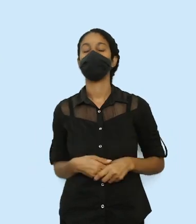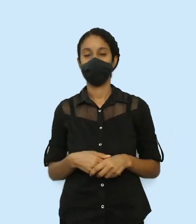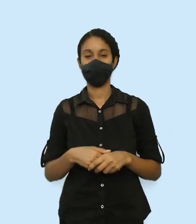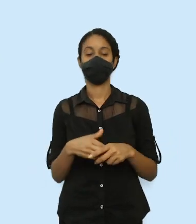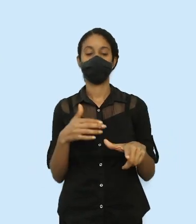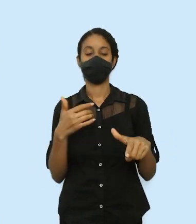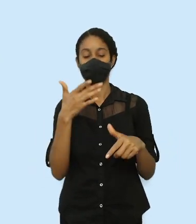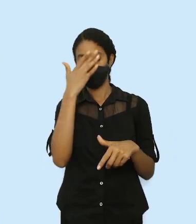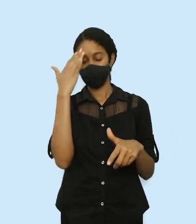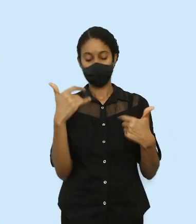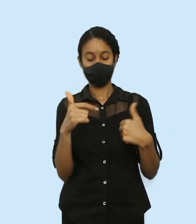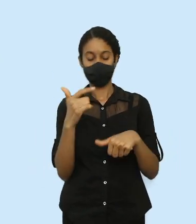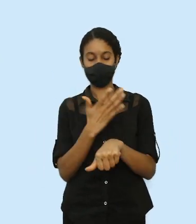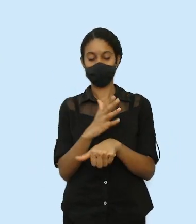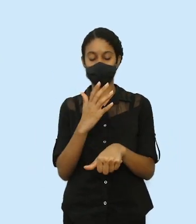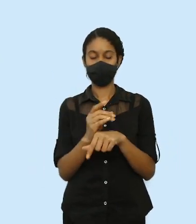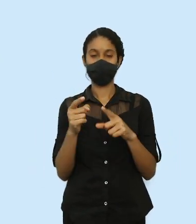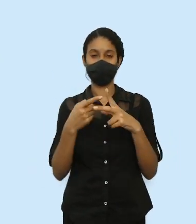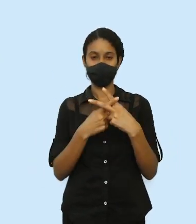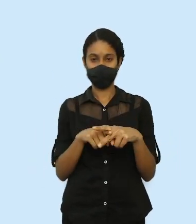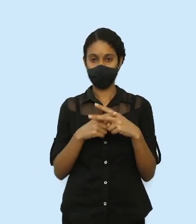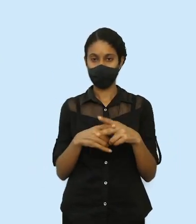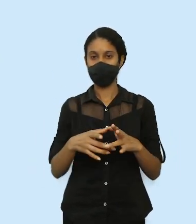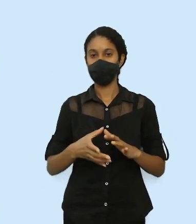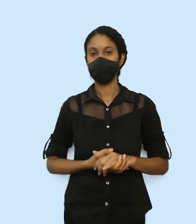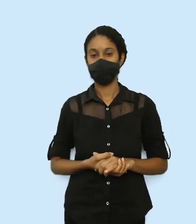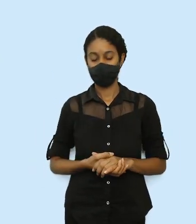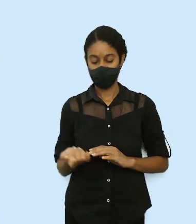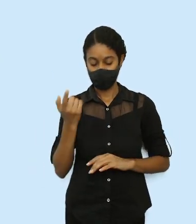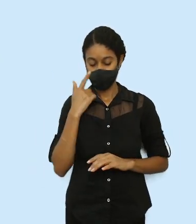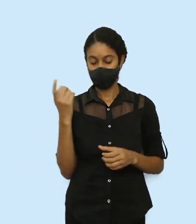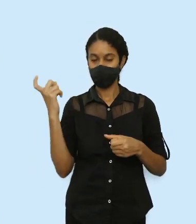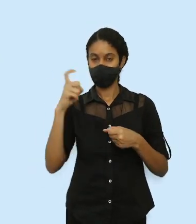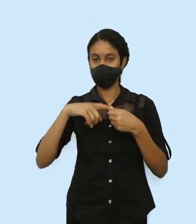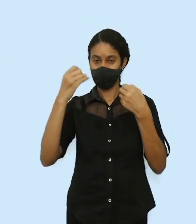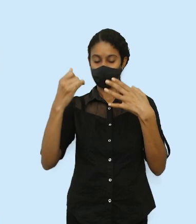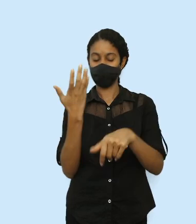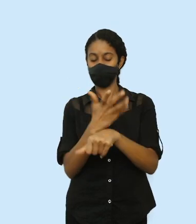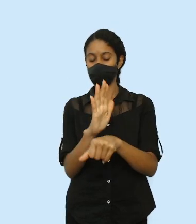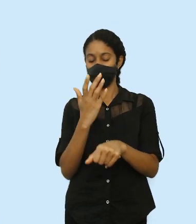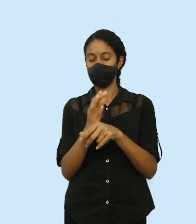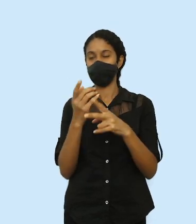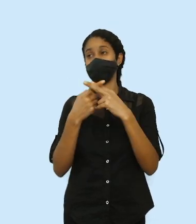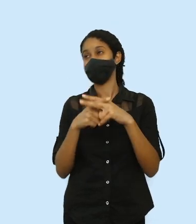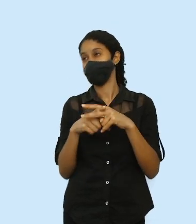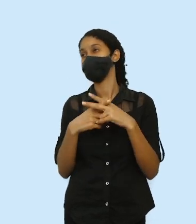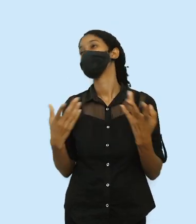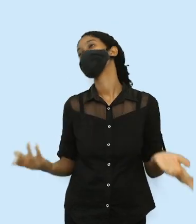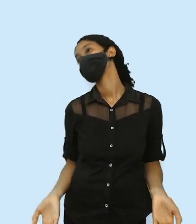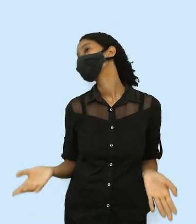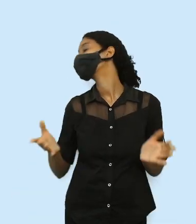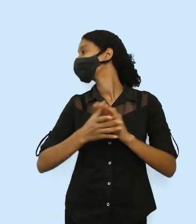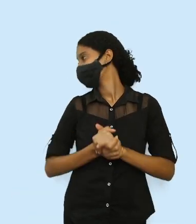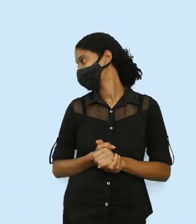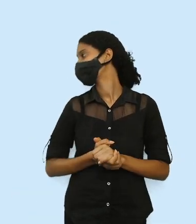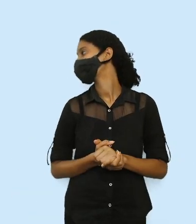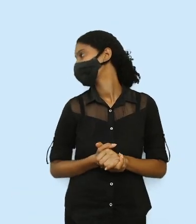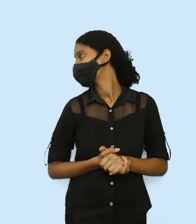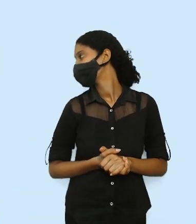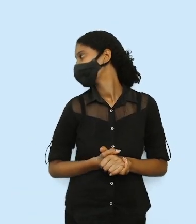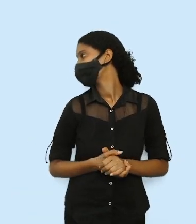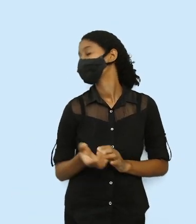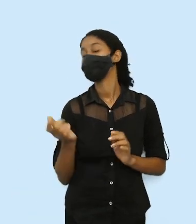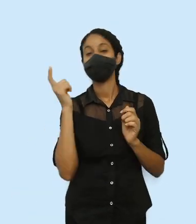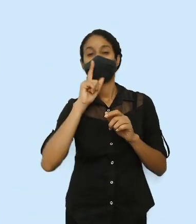em treinamentos, em aperfeiçoamento. Olha, eu voltando a falar sobre treinamento e aperfeiçoamento. No sentido que esse